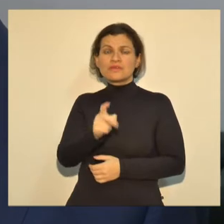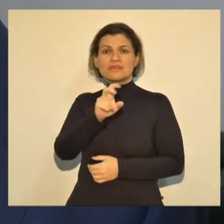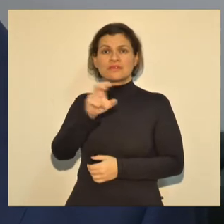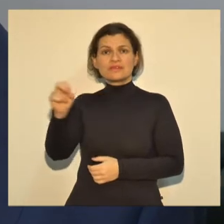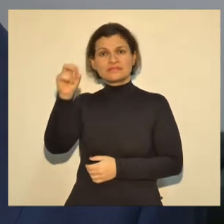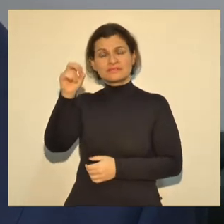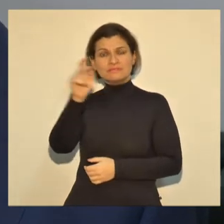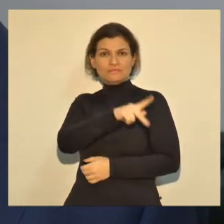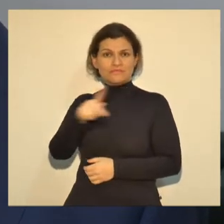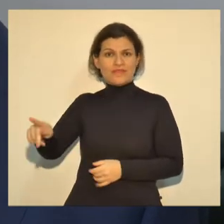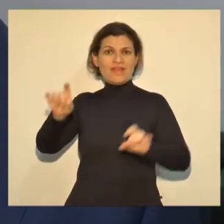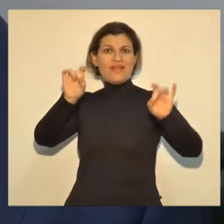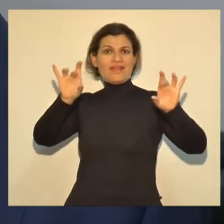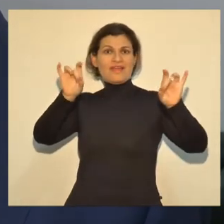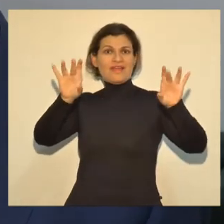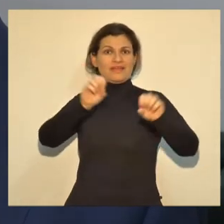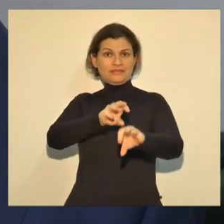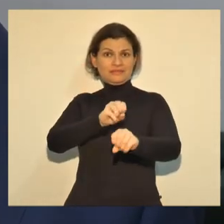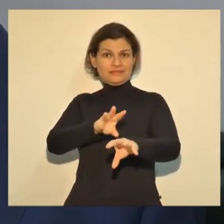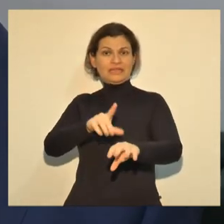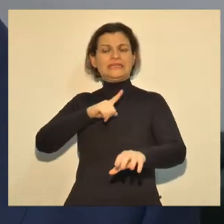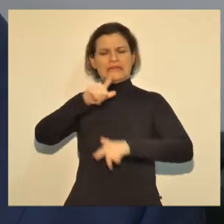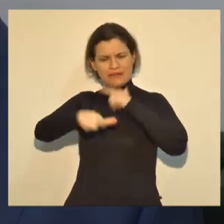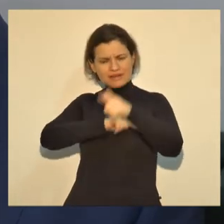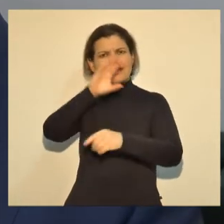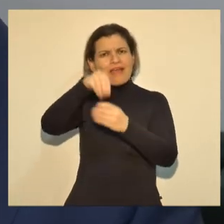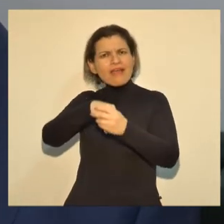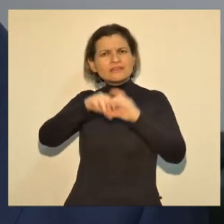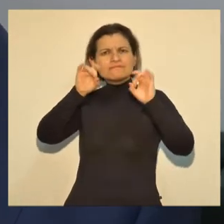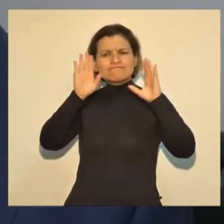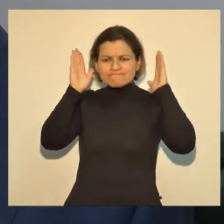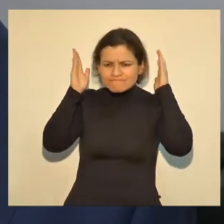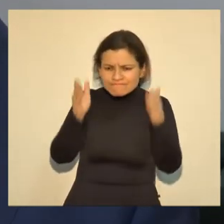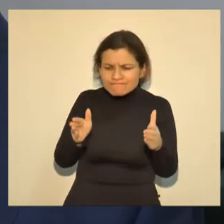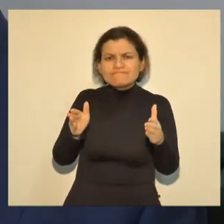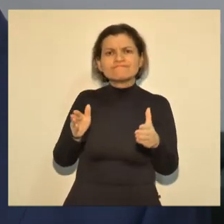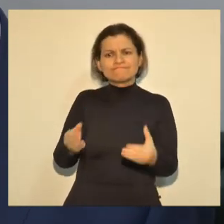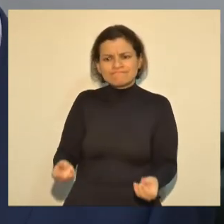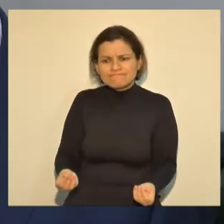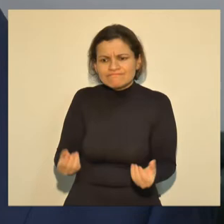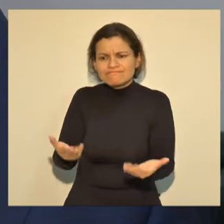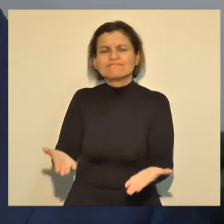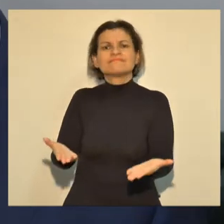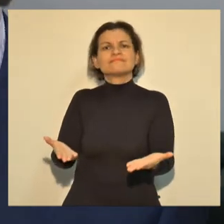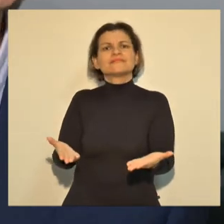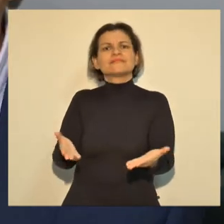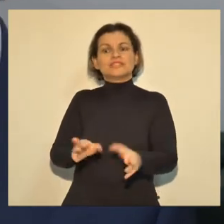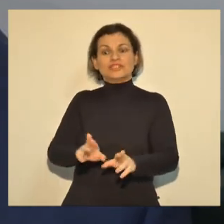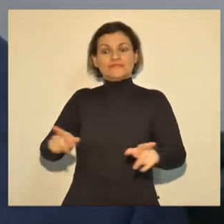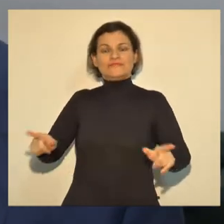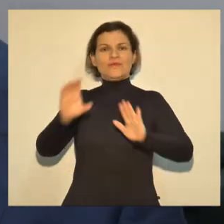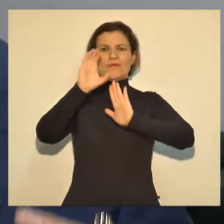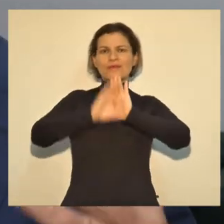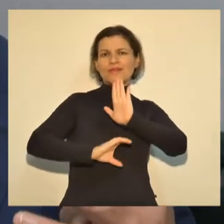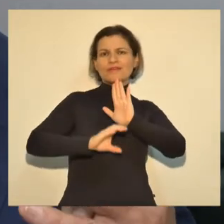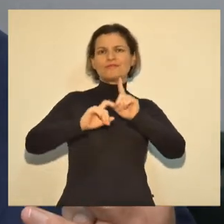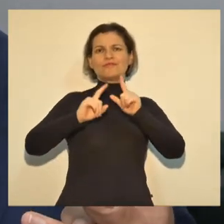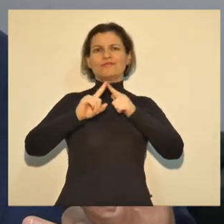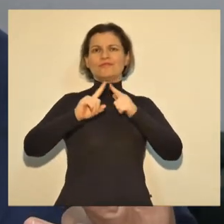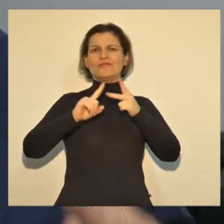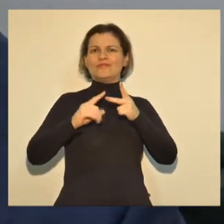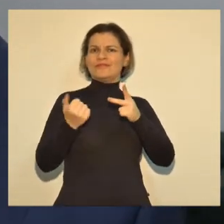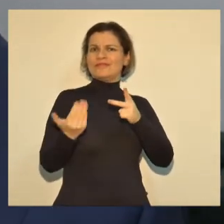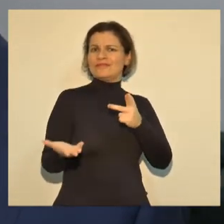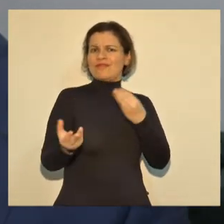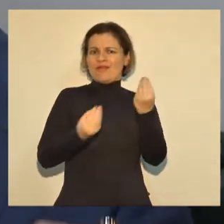7.500 professores de educação especial que trabalham nas escolas exclusivamente para proporcionar a diferenciação do currículo, para